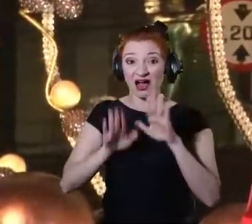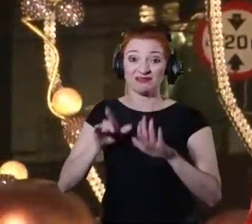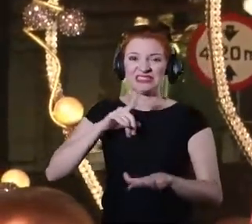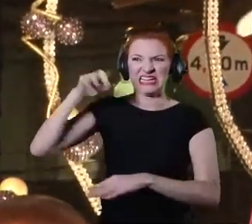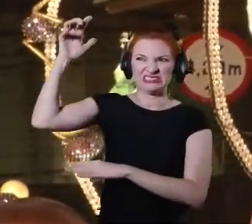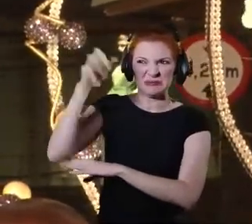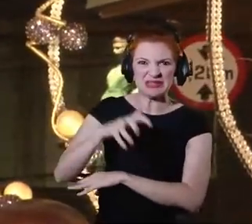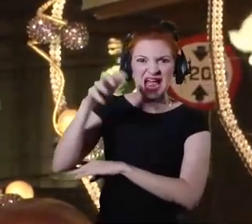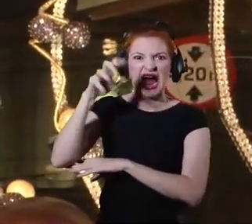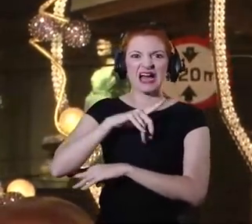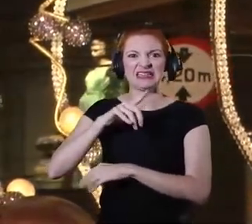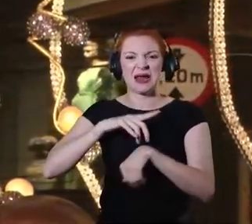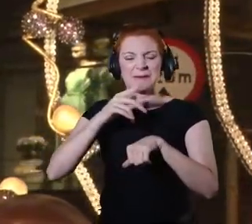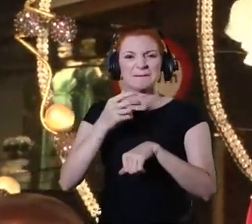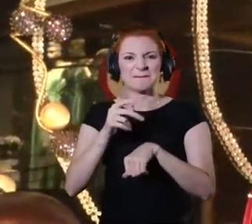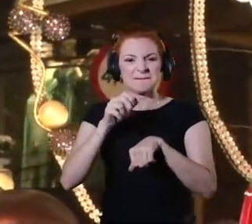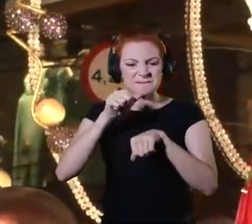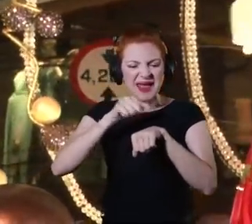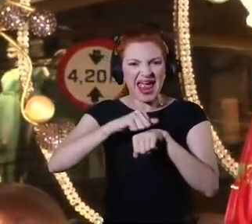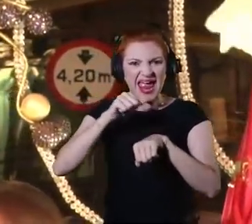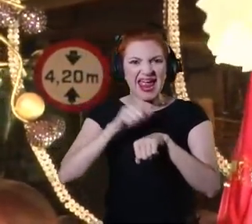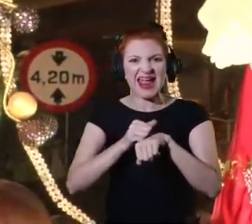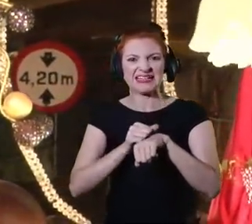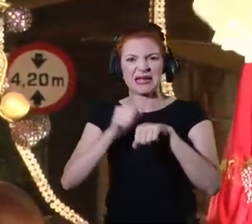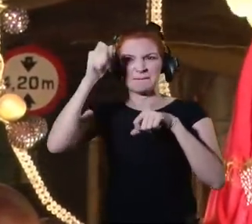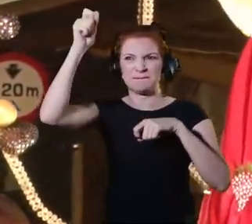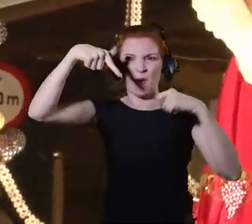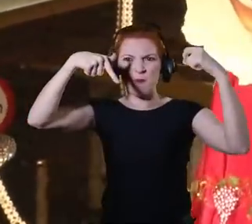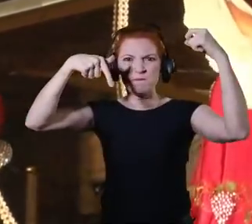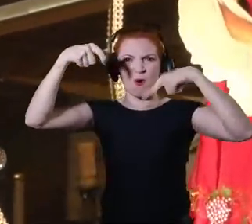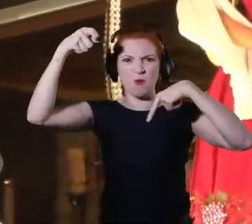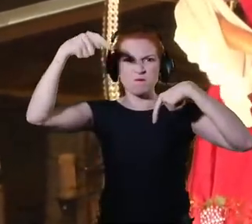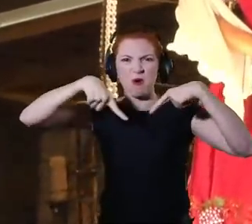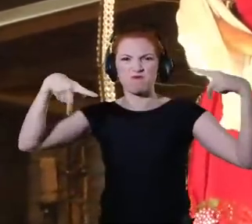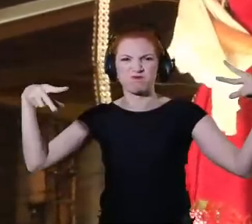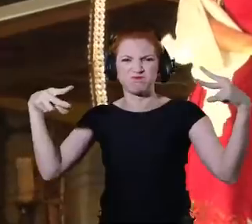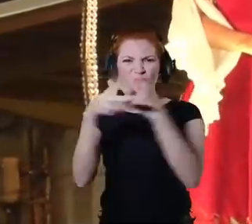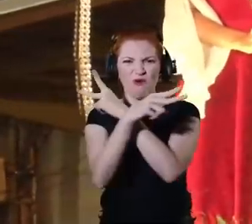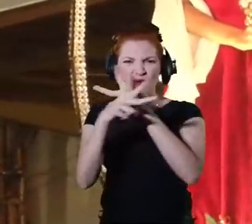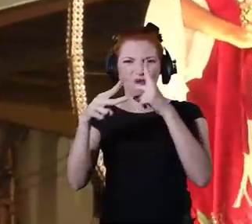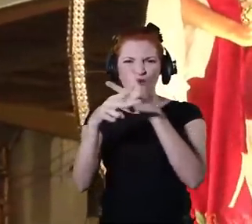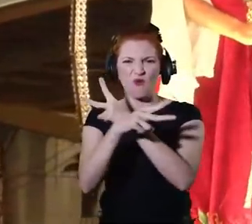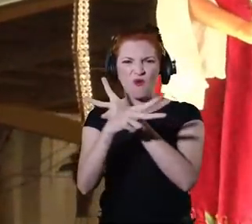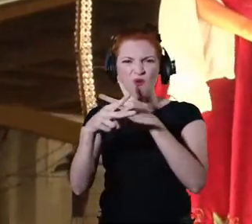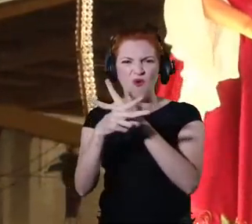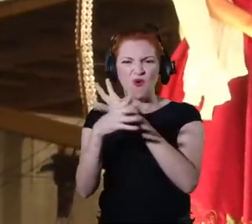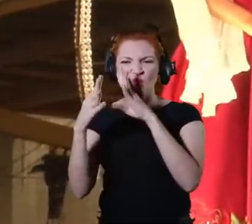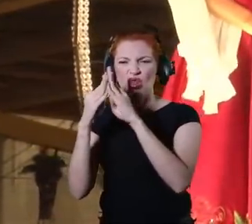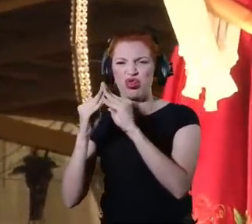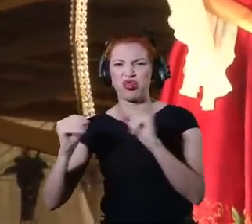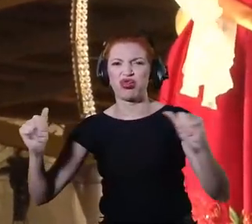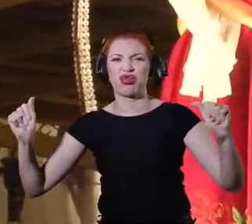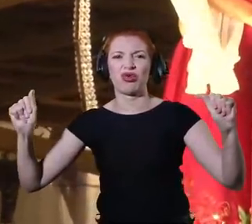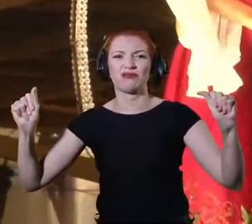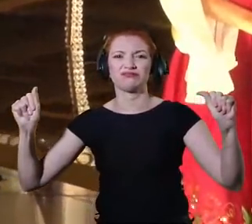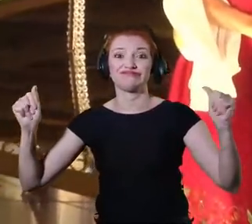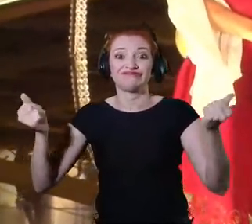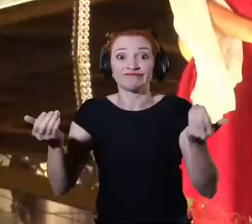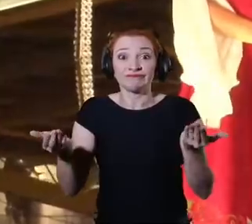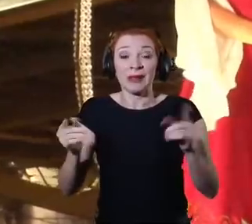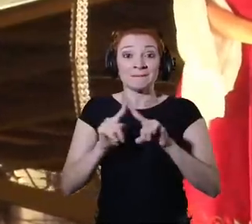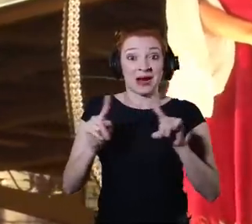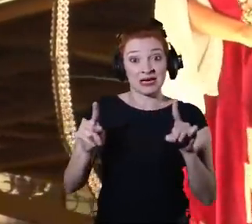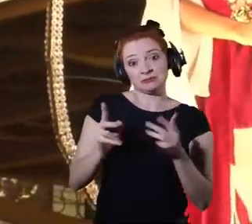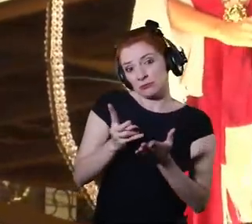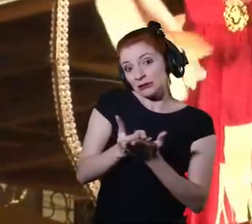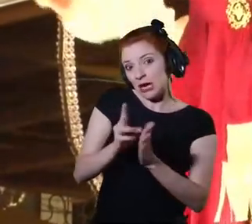vem granizo, vem vendavais e acabam destruindo as plantações e levando o lucro dos nossos agricultores. Mas sempre isso